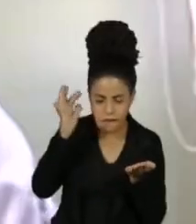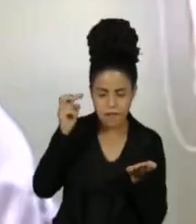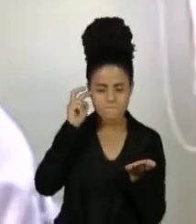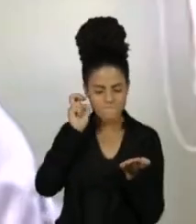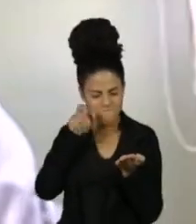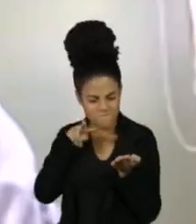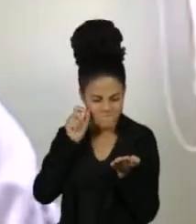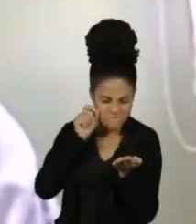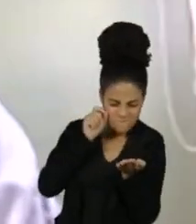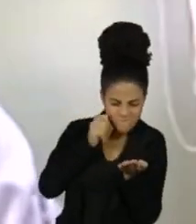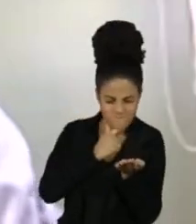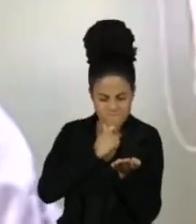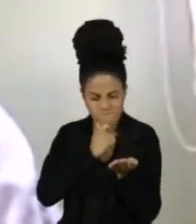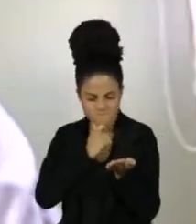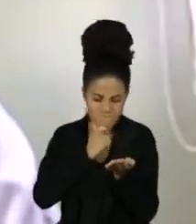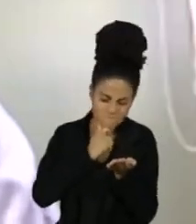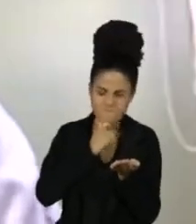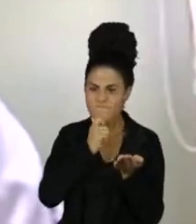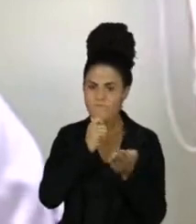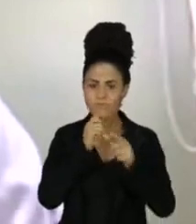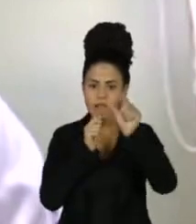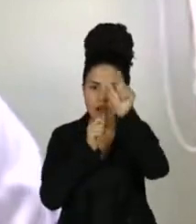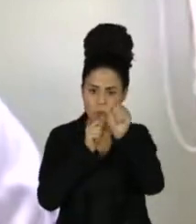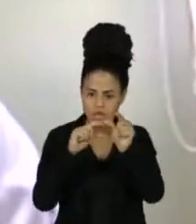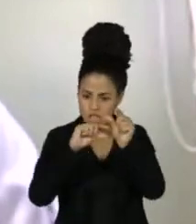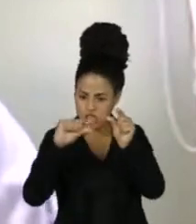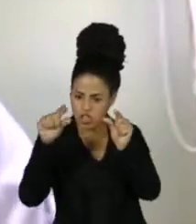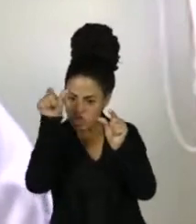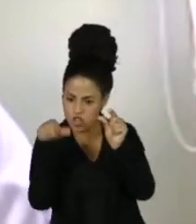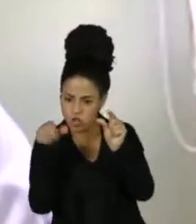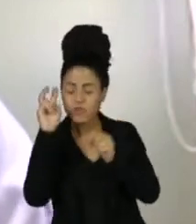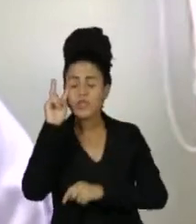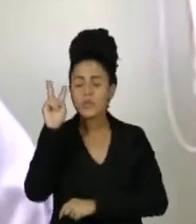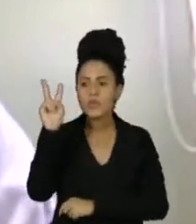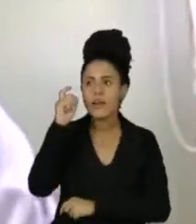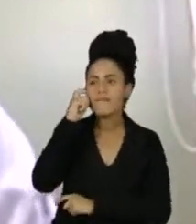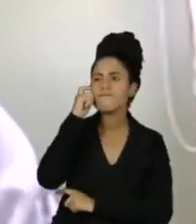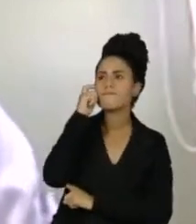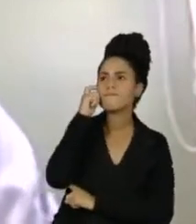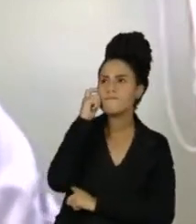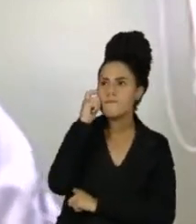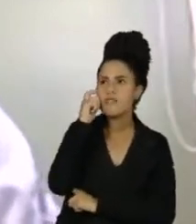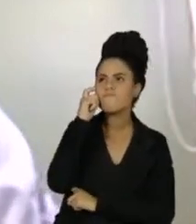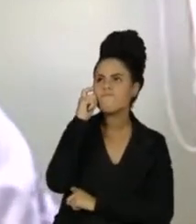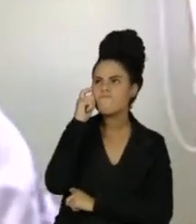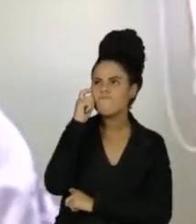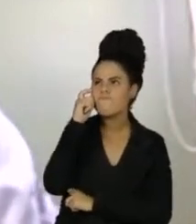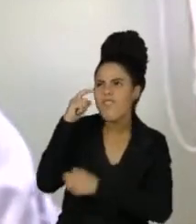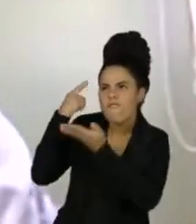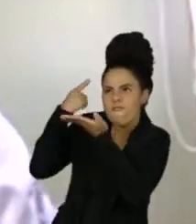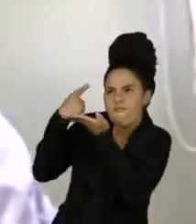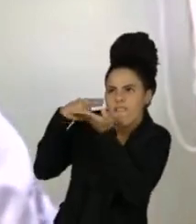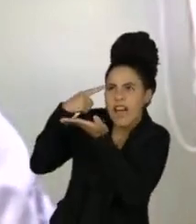né? Palavra cruzada, utilizar o cérebro no seu dia a dia, desafiar o cérebro ao longo